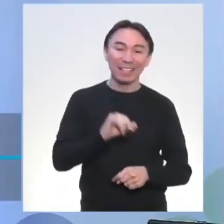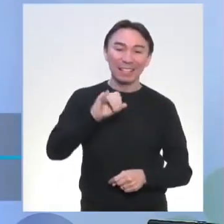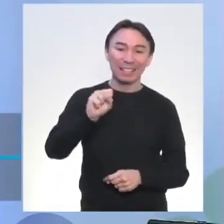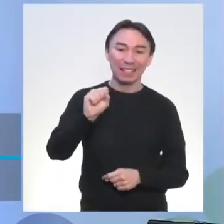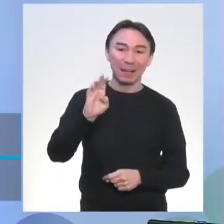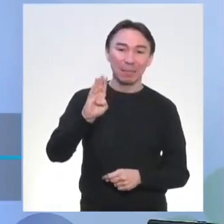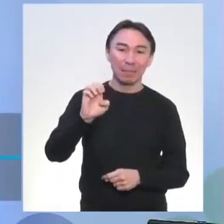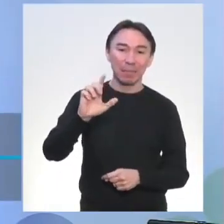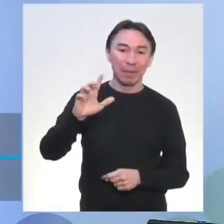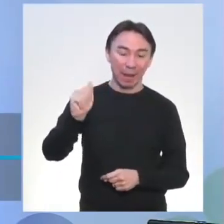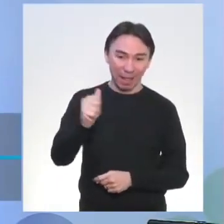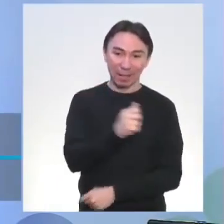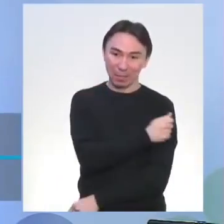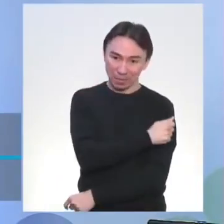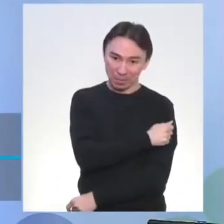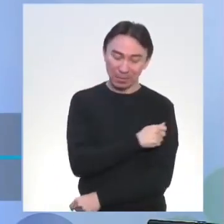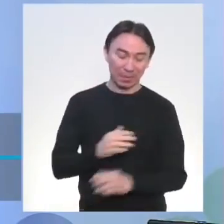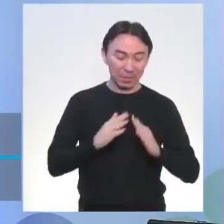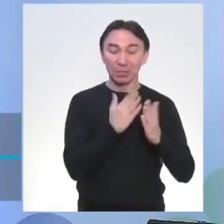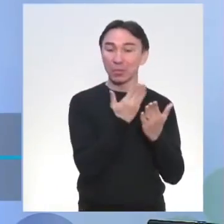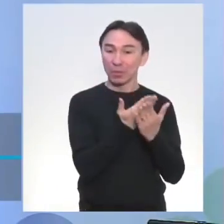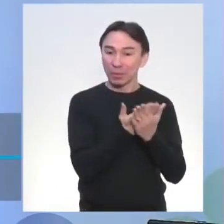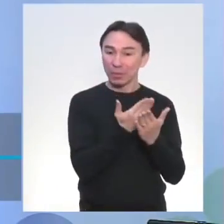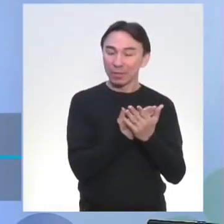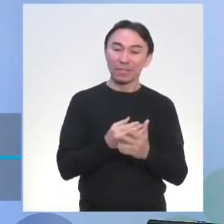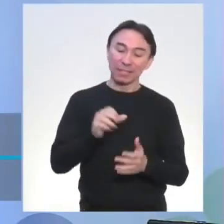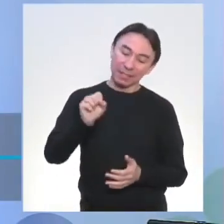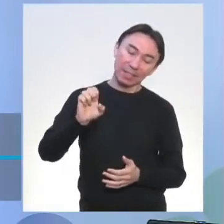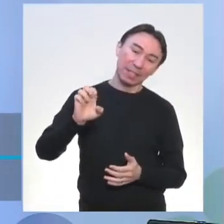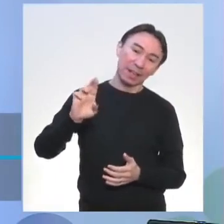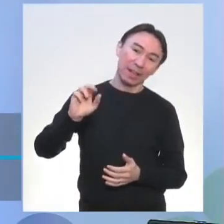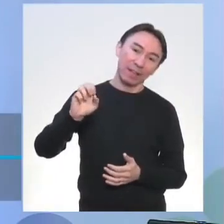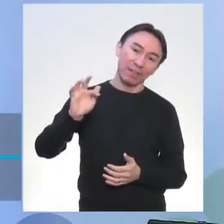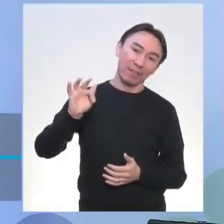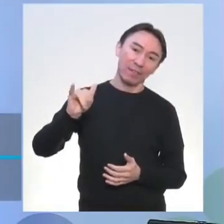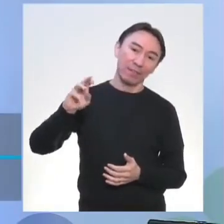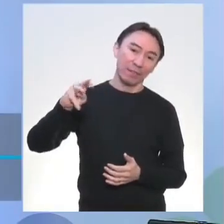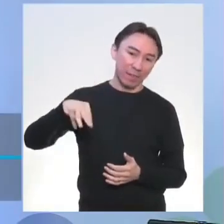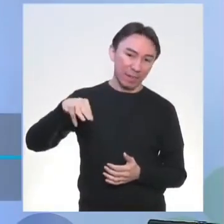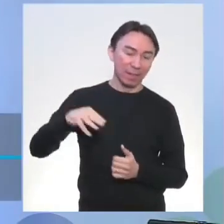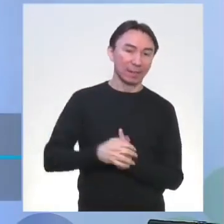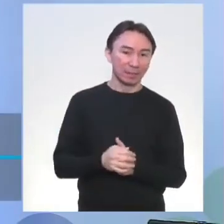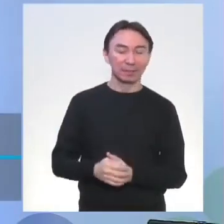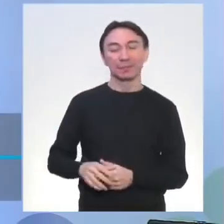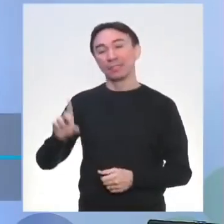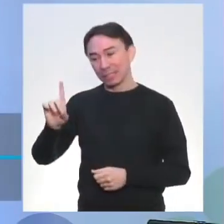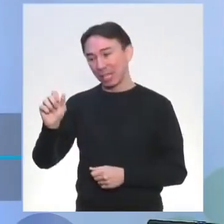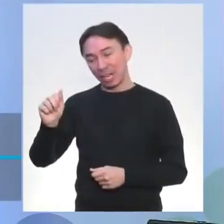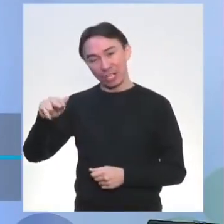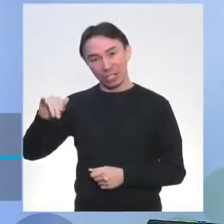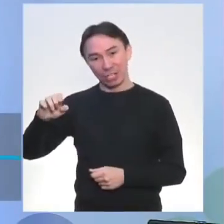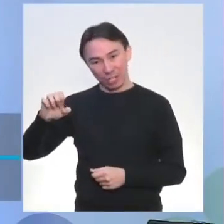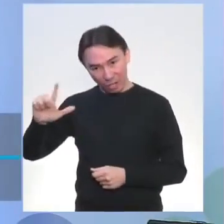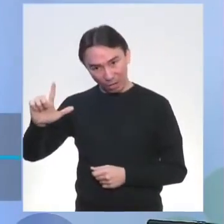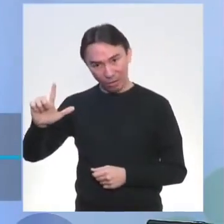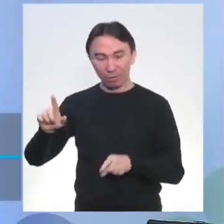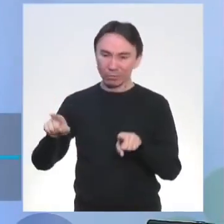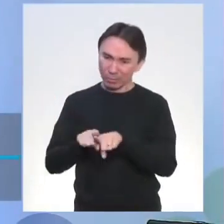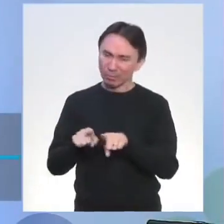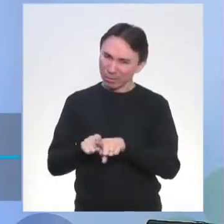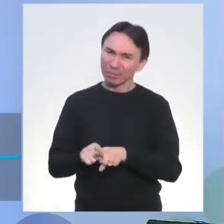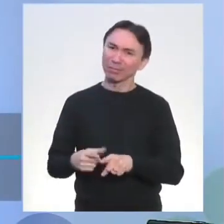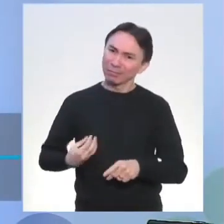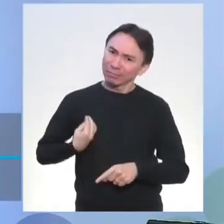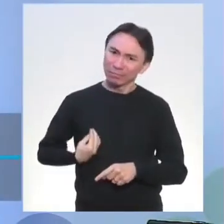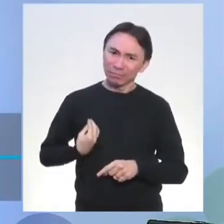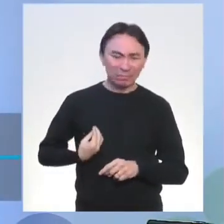Ferreira, da Escola Estadual Inspetor Raimundo Serafim de Lima. O Daniel Fraga Clemente Quaglio também, sempre presente aí,